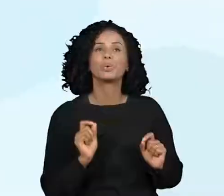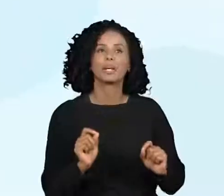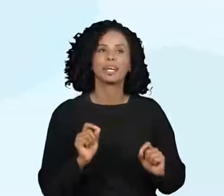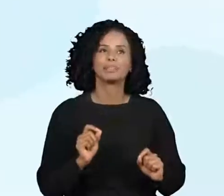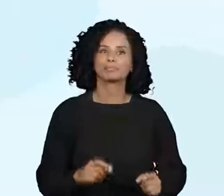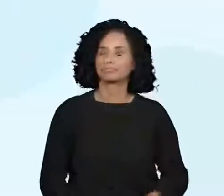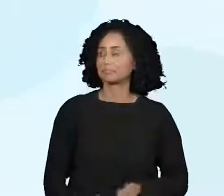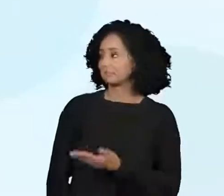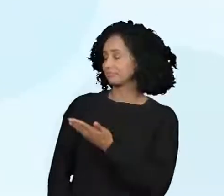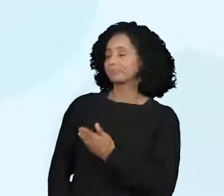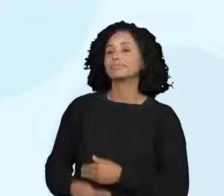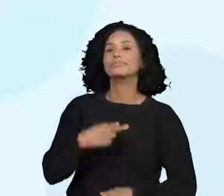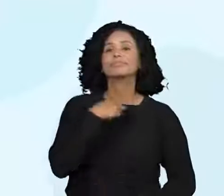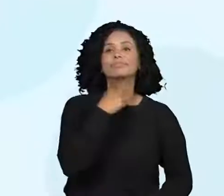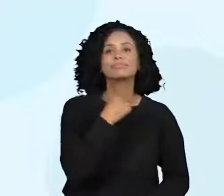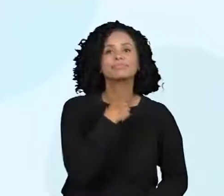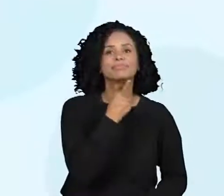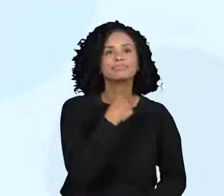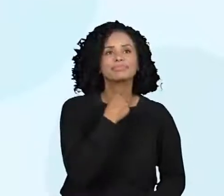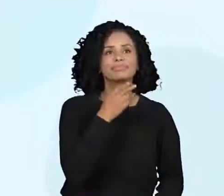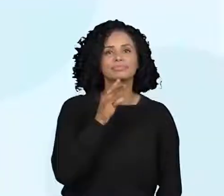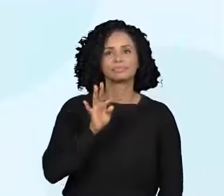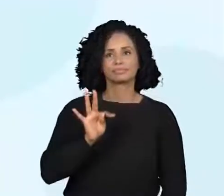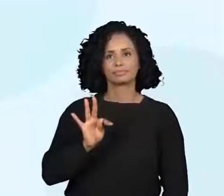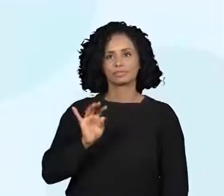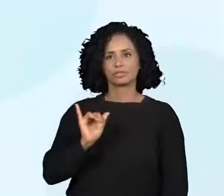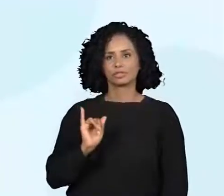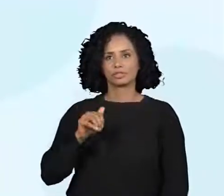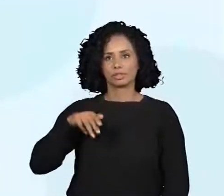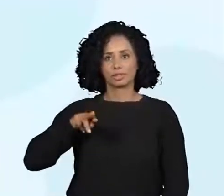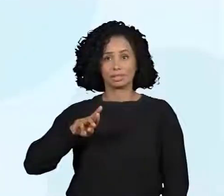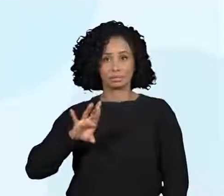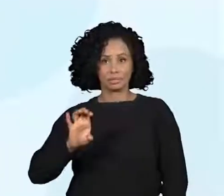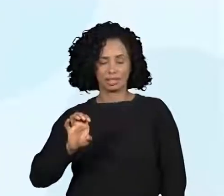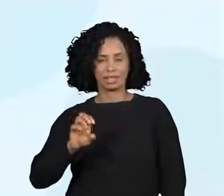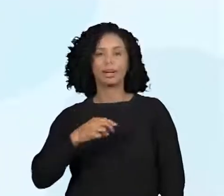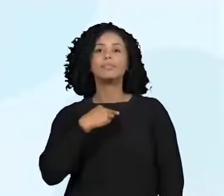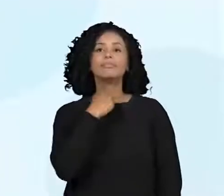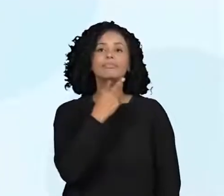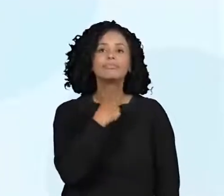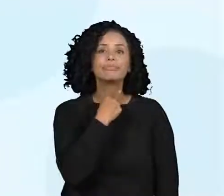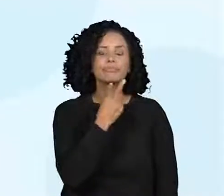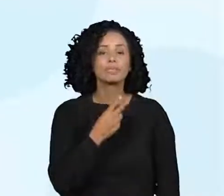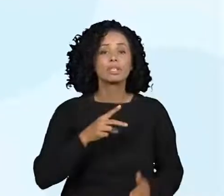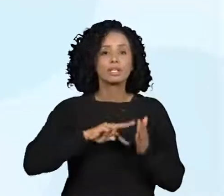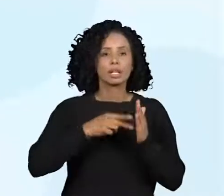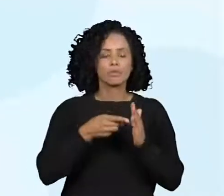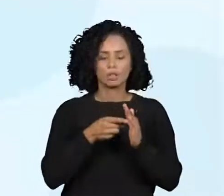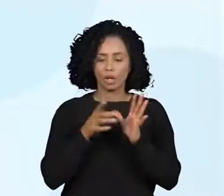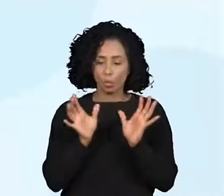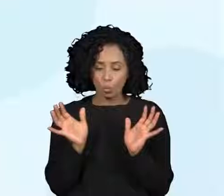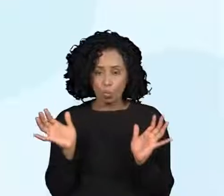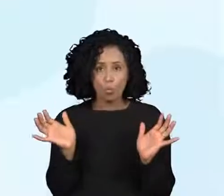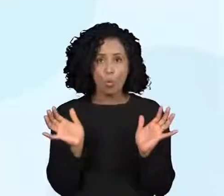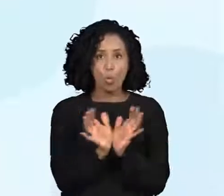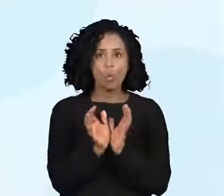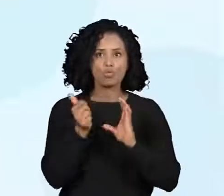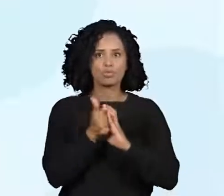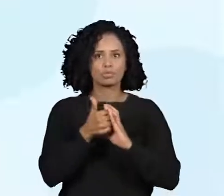o timbre. Timbre, este parâmetro reúne um conjunto de características